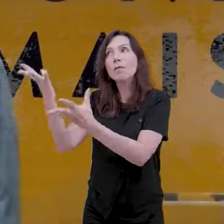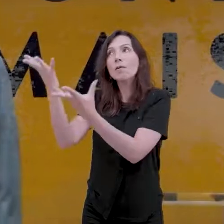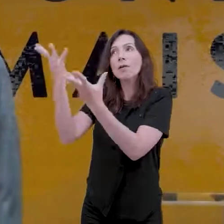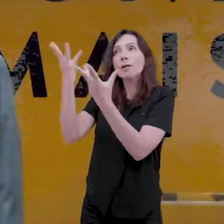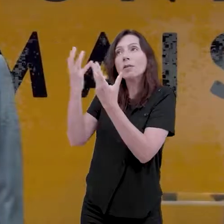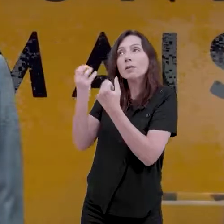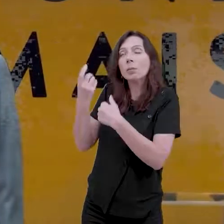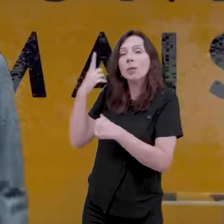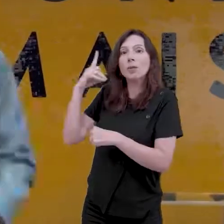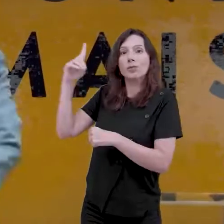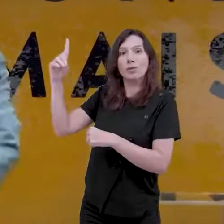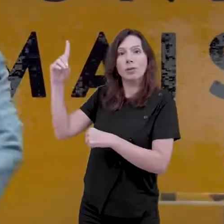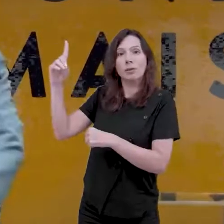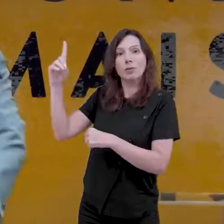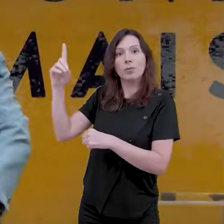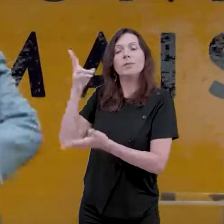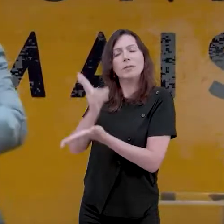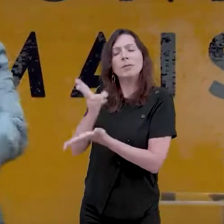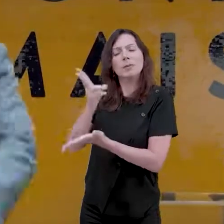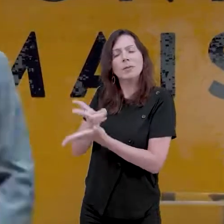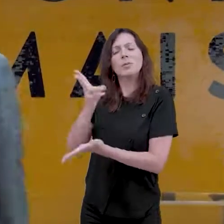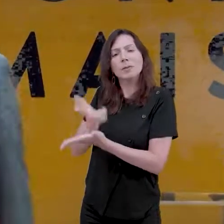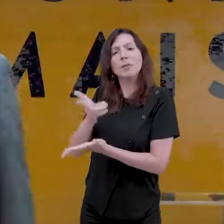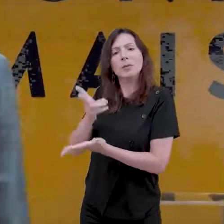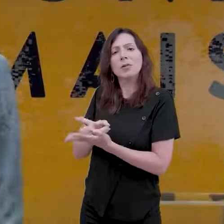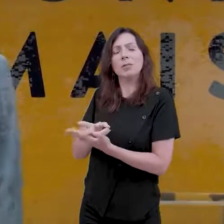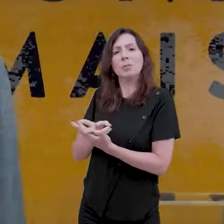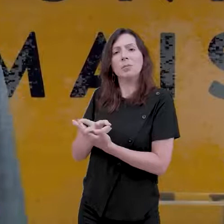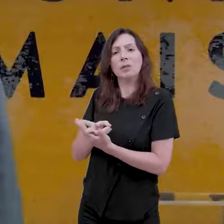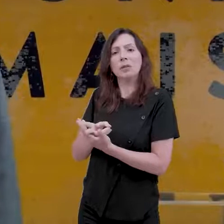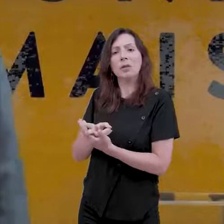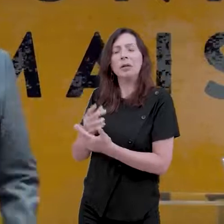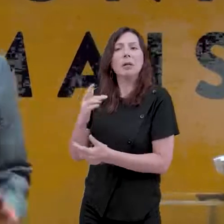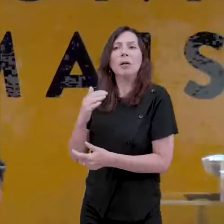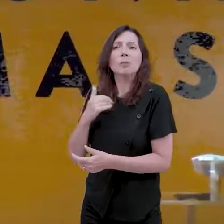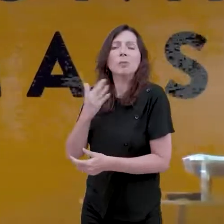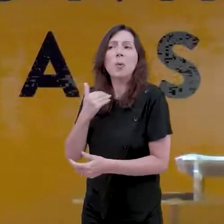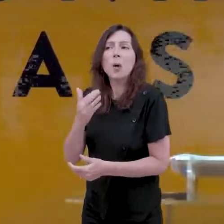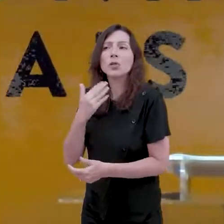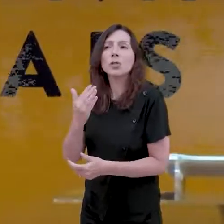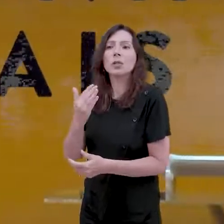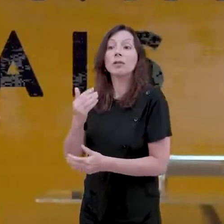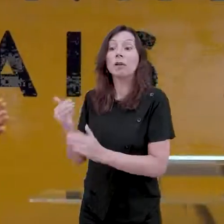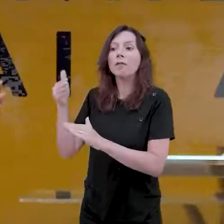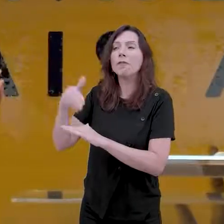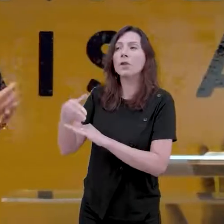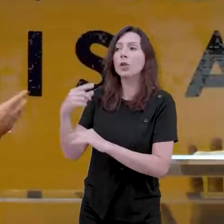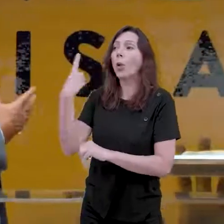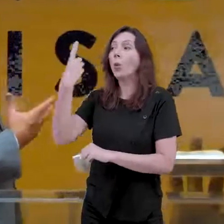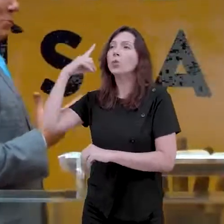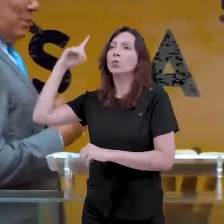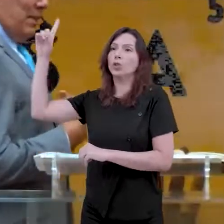disso. Você vem hoje, volta amanhã. Sabe por quê? Porque Deus, na